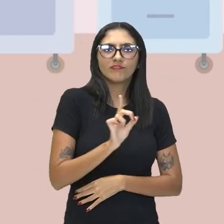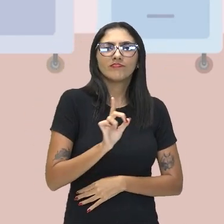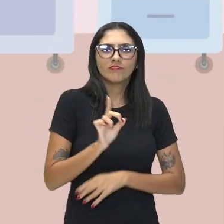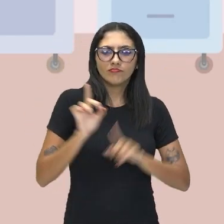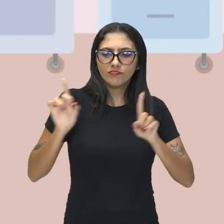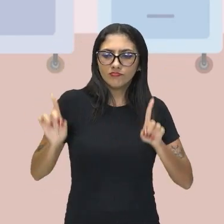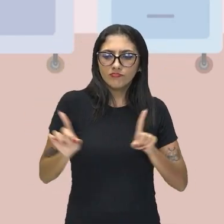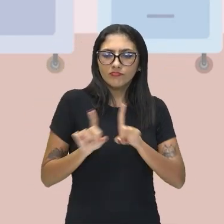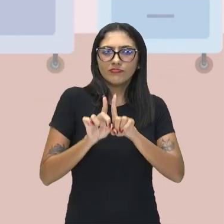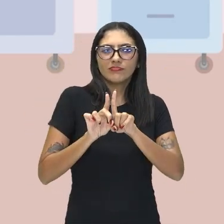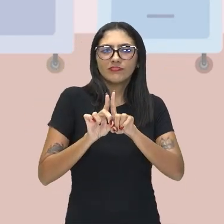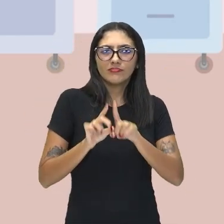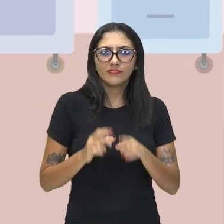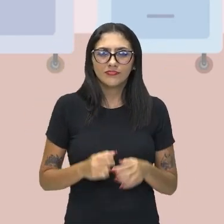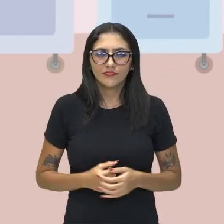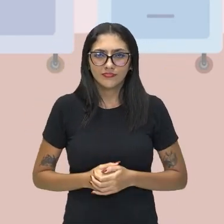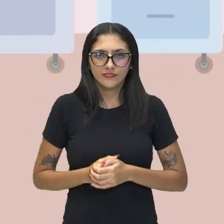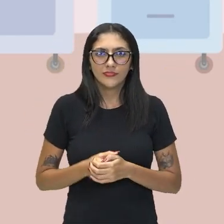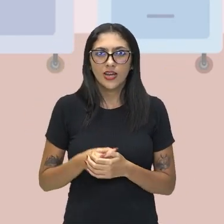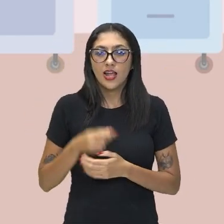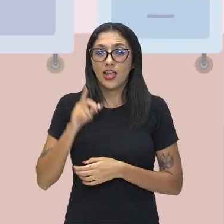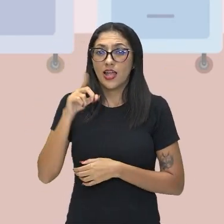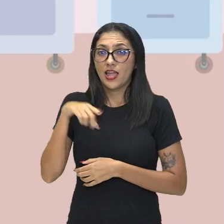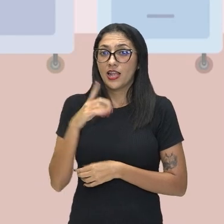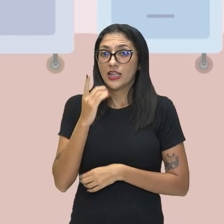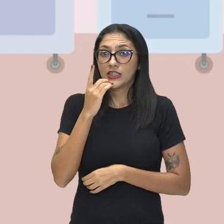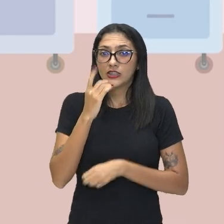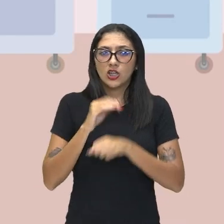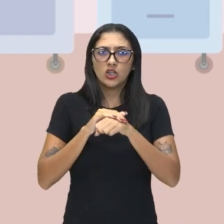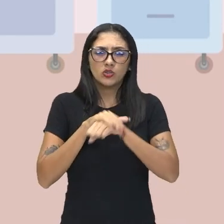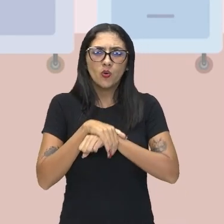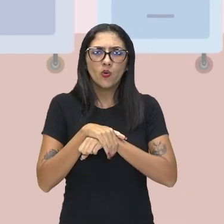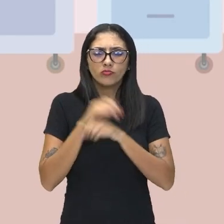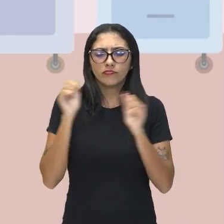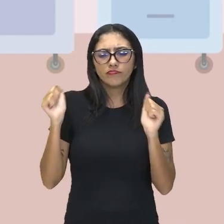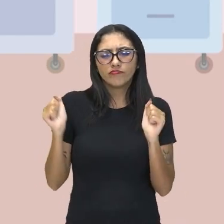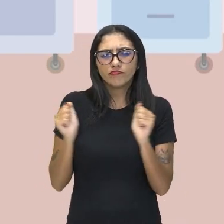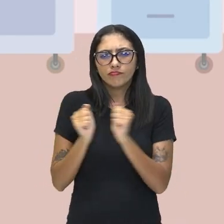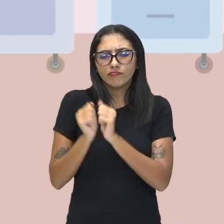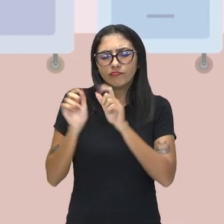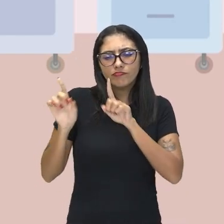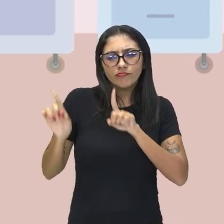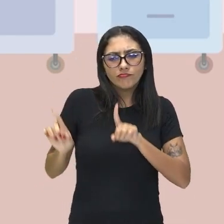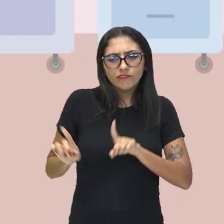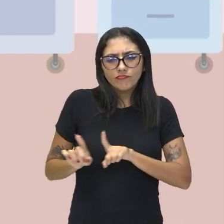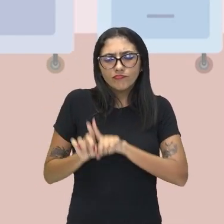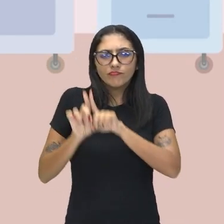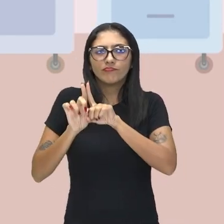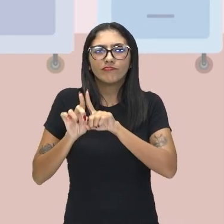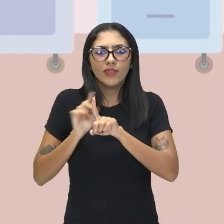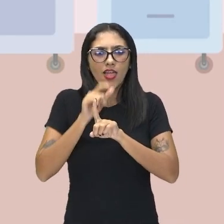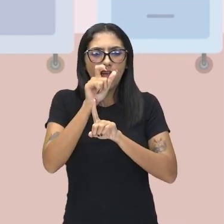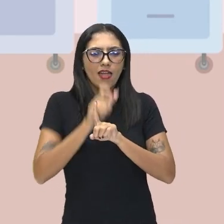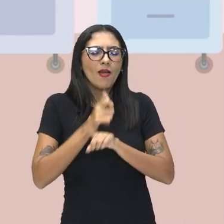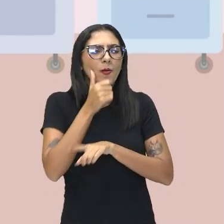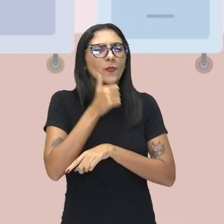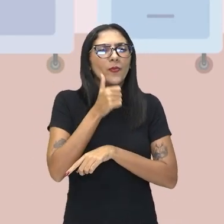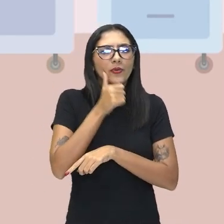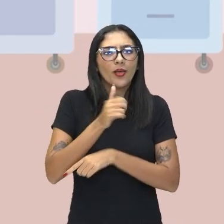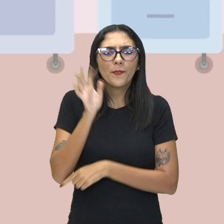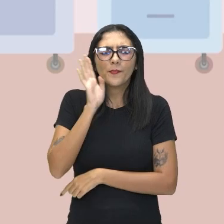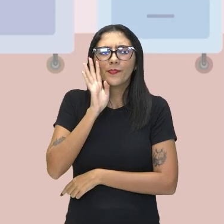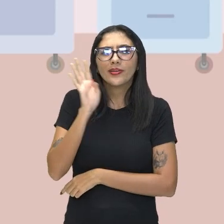Aquela noite, deitada no ombro dele, A moça pensou nos lindos filhos